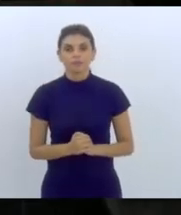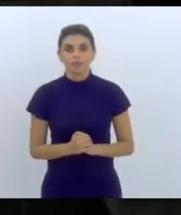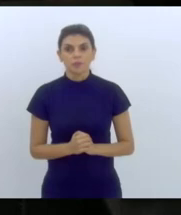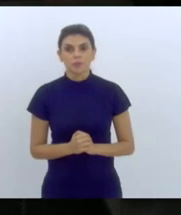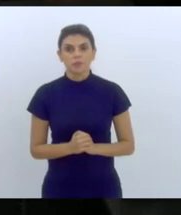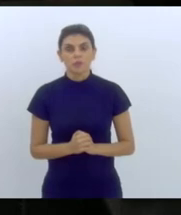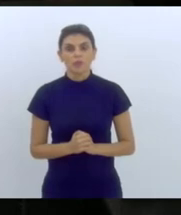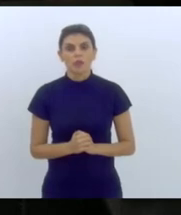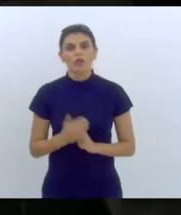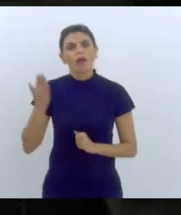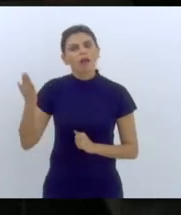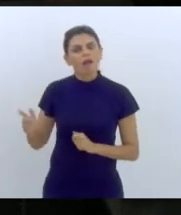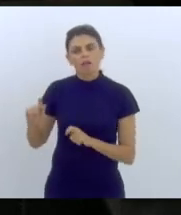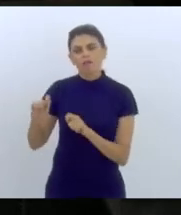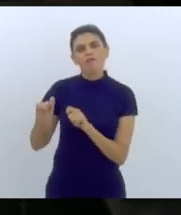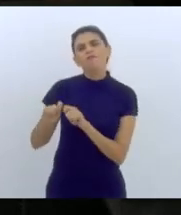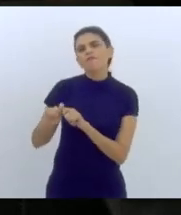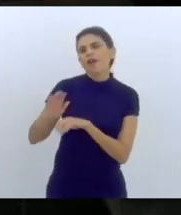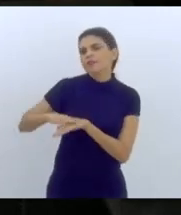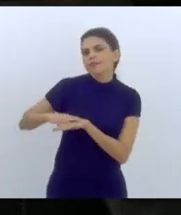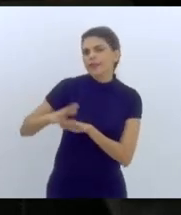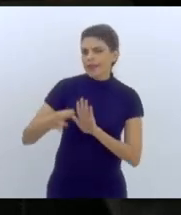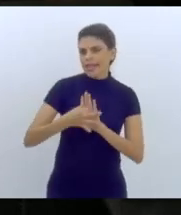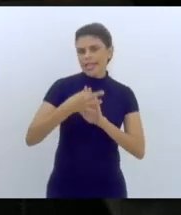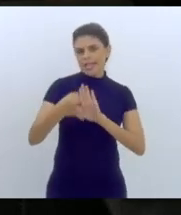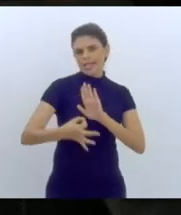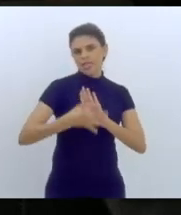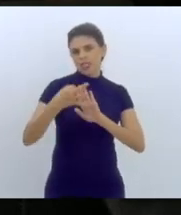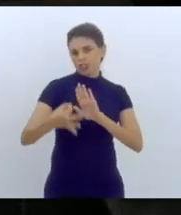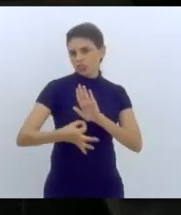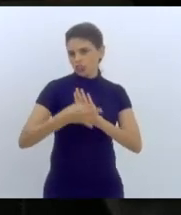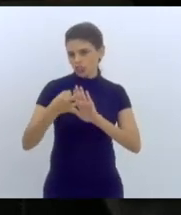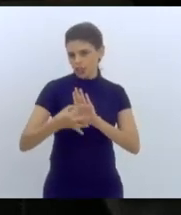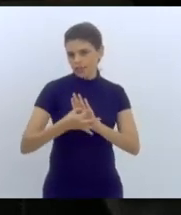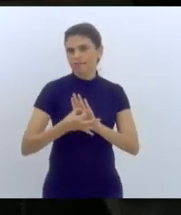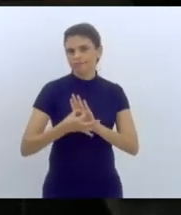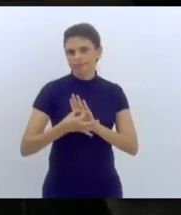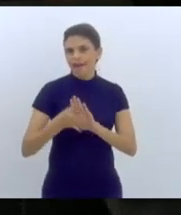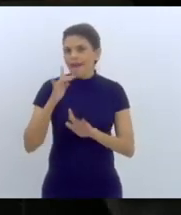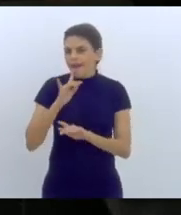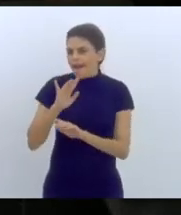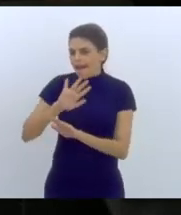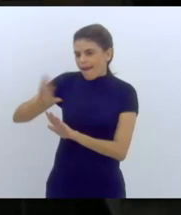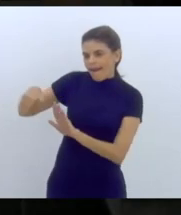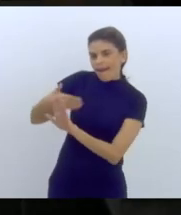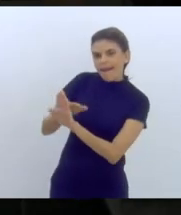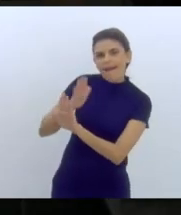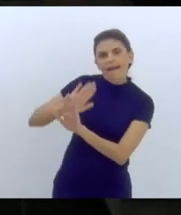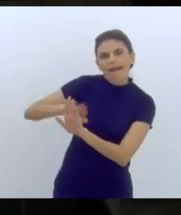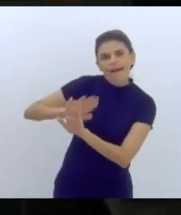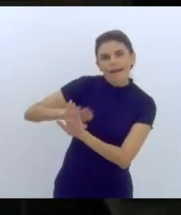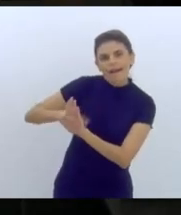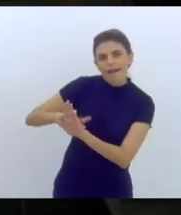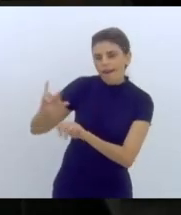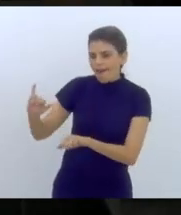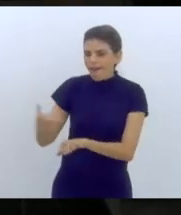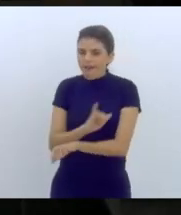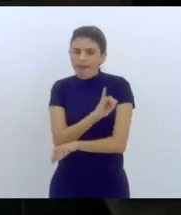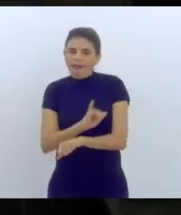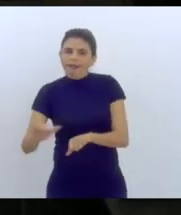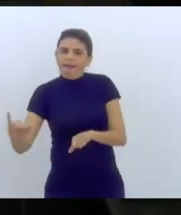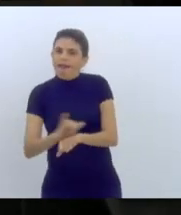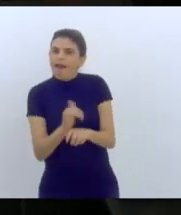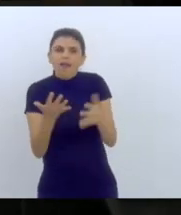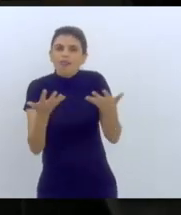que ele fez duras críticas às manobras da Petrobras para não